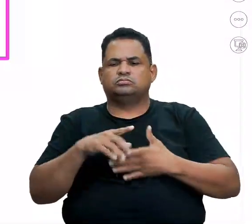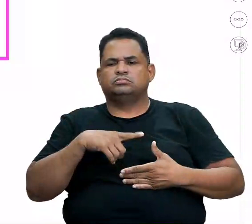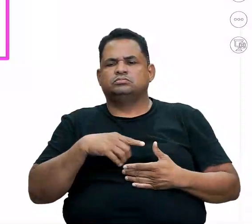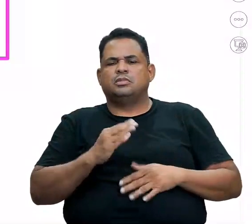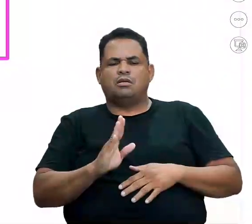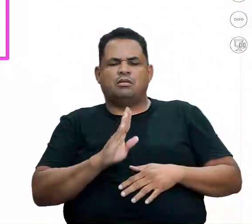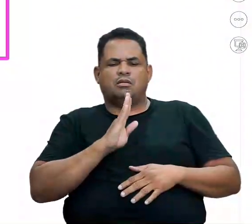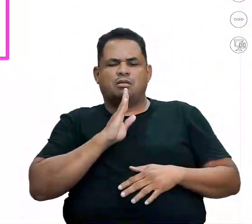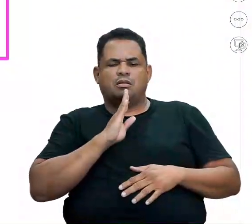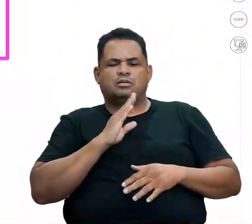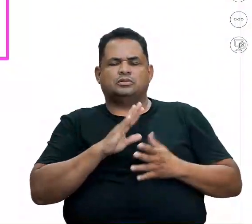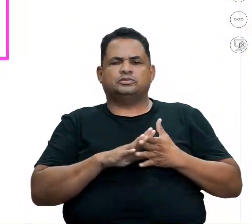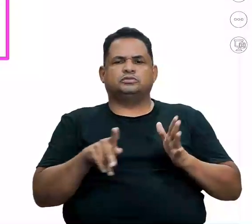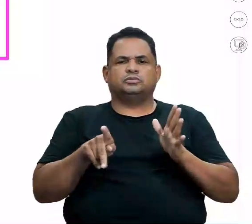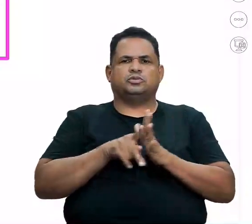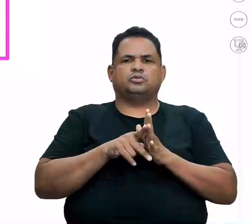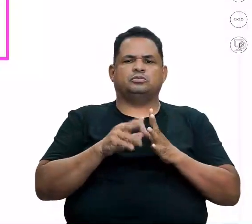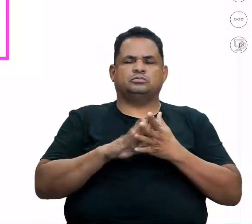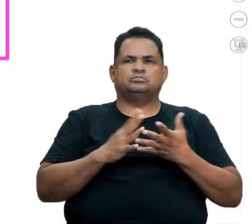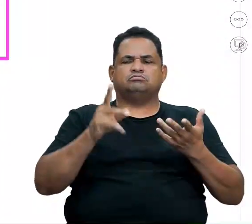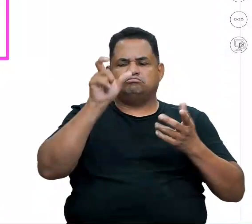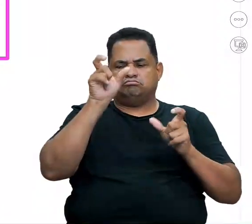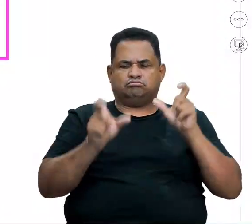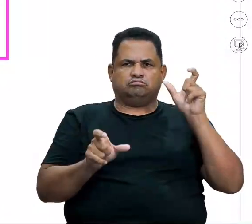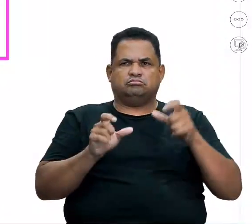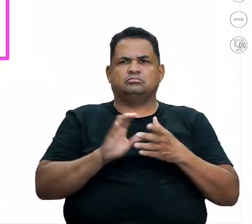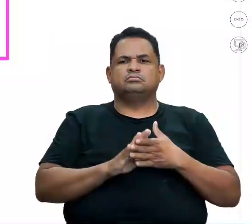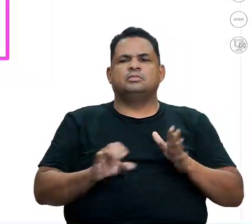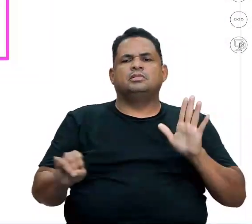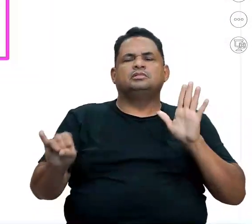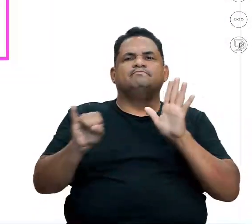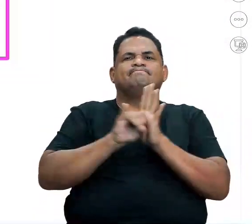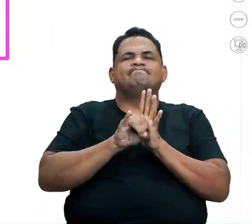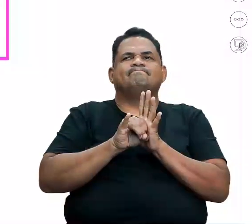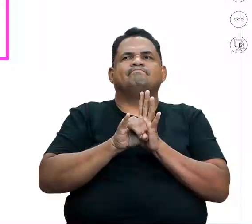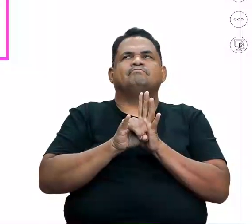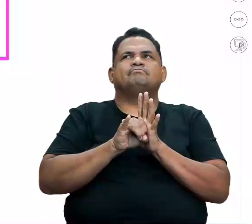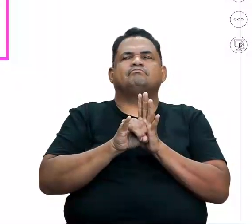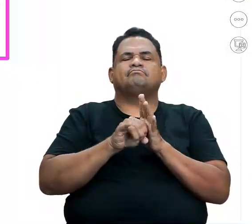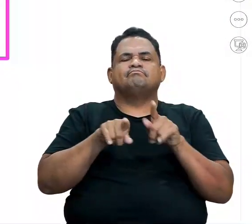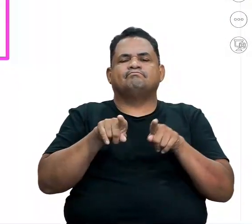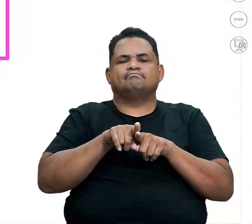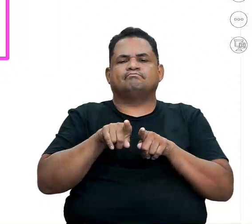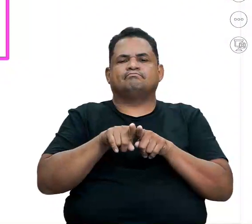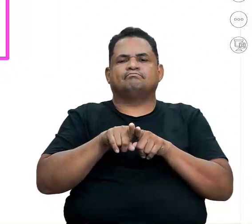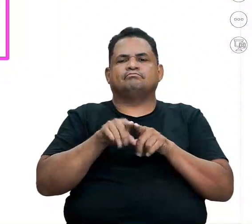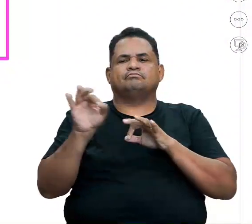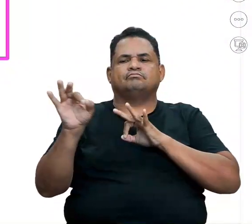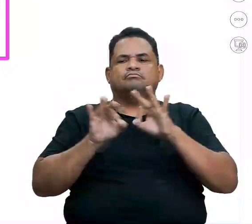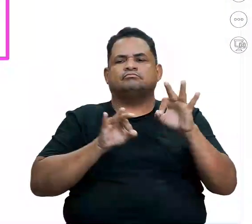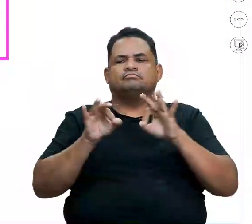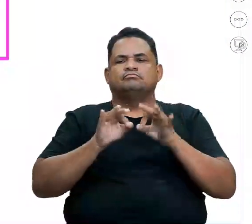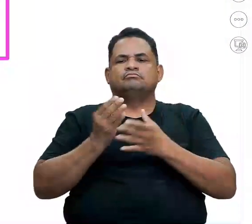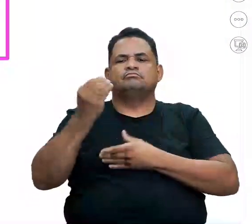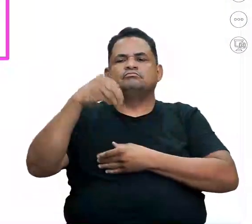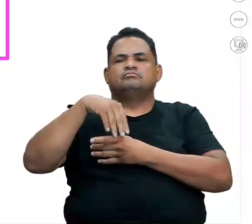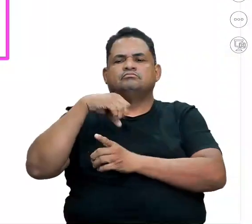reconhecermos enquanto indivíduo. A identidade, gente, ela é construída socialmente,